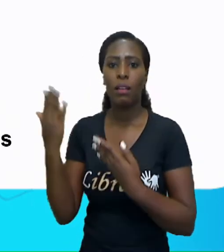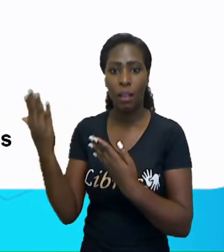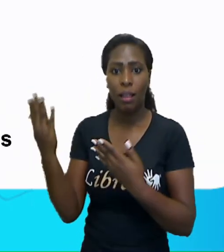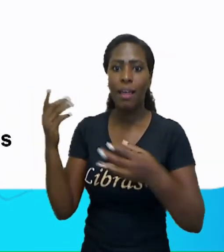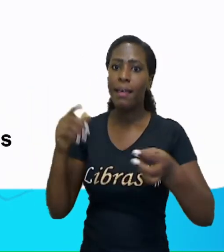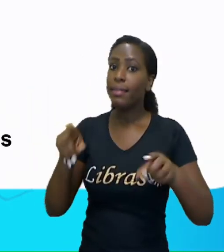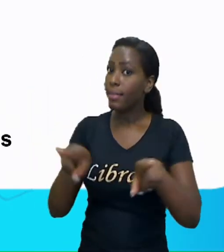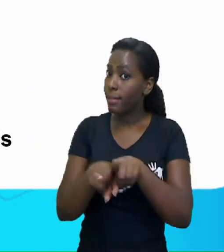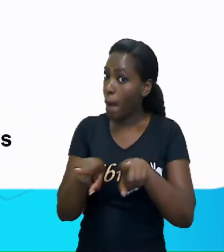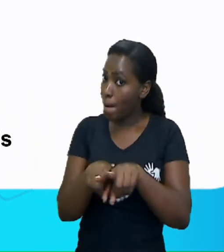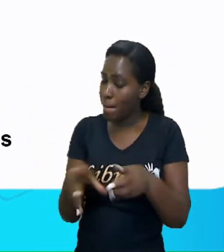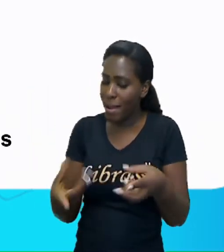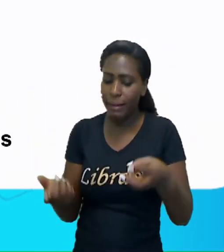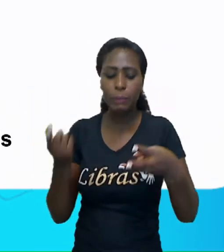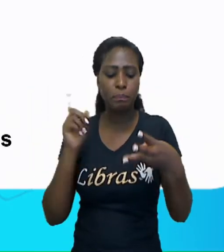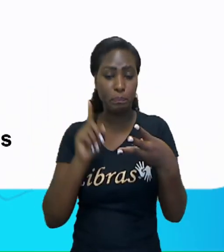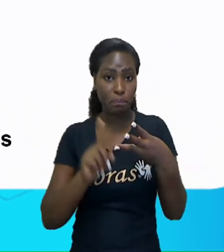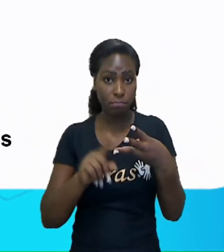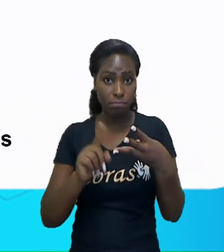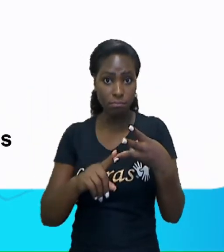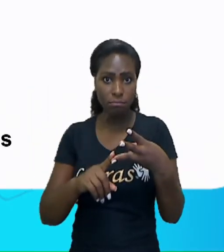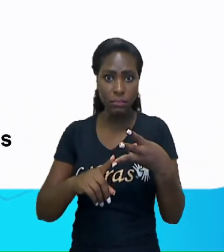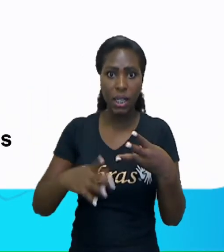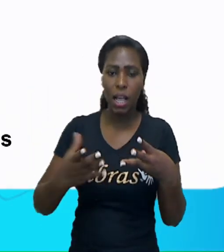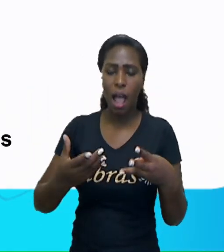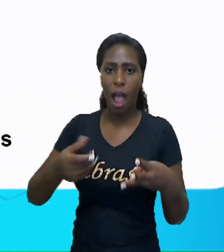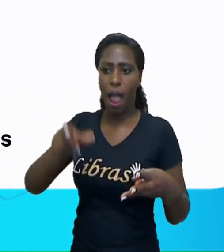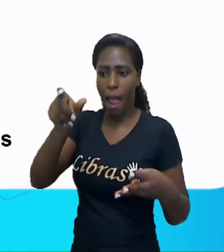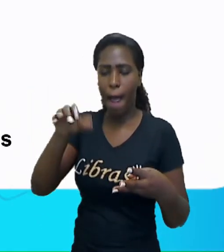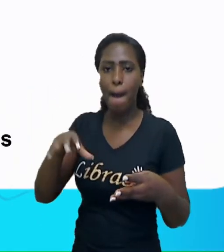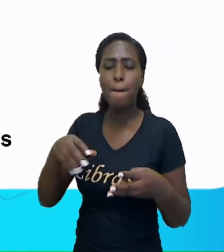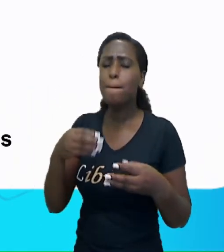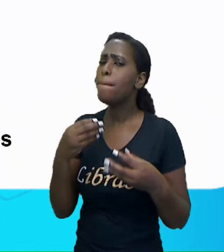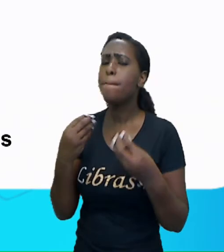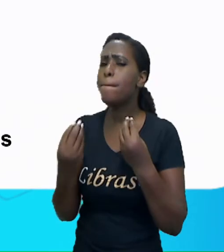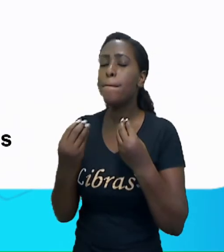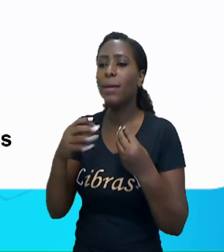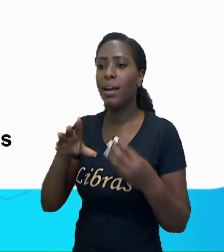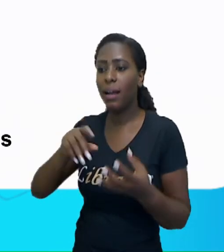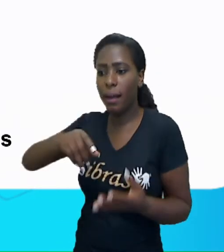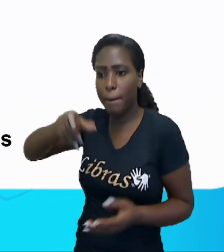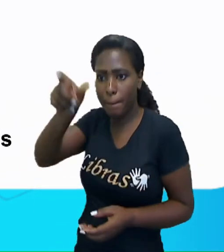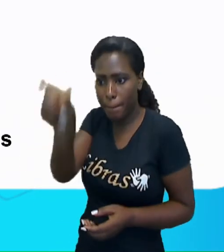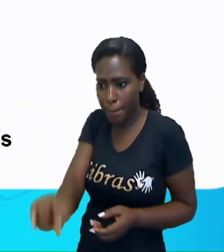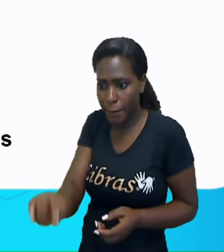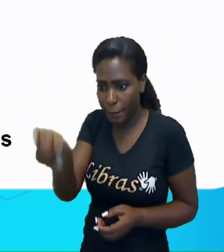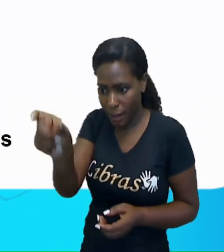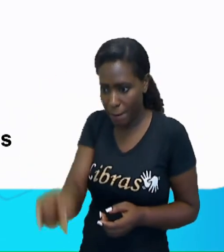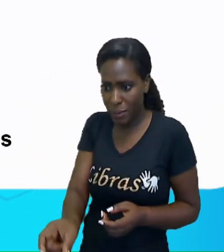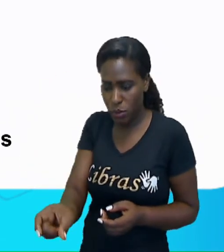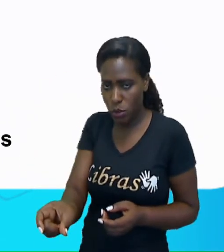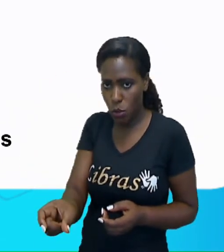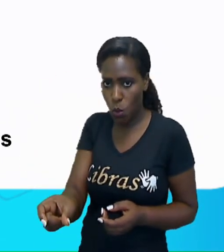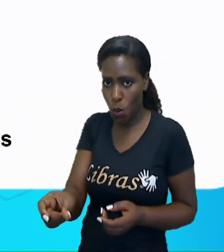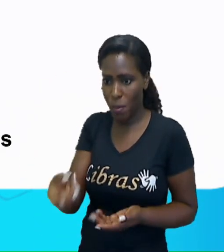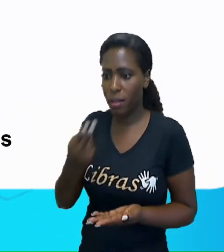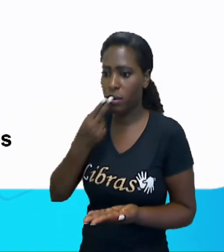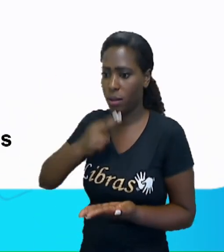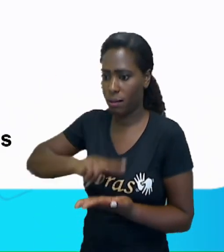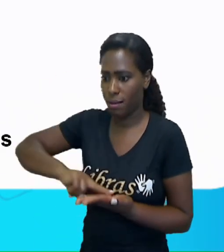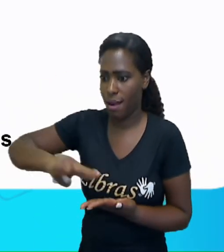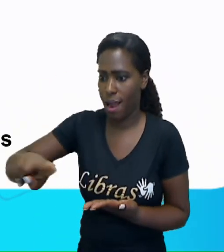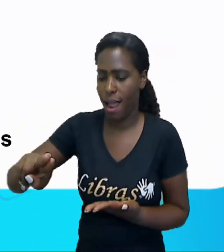destinatário, eu estou falando para quem a carta vai ser dirigida. Quando eu falo de remetente, é quem escreve a